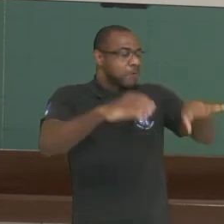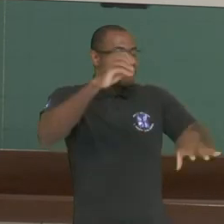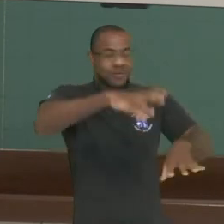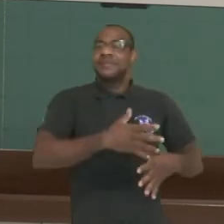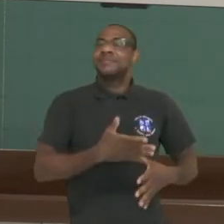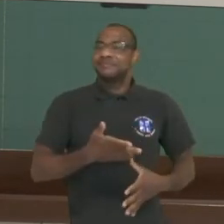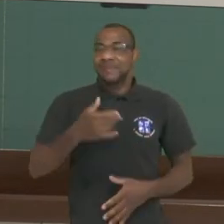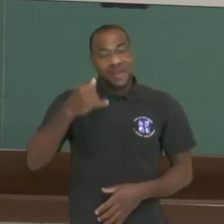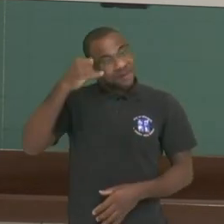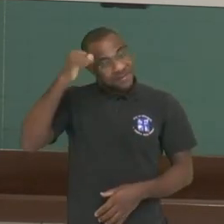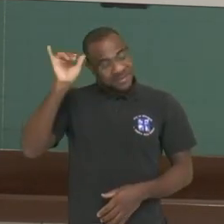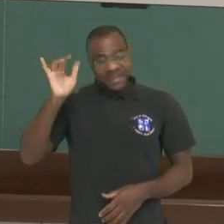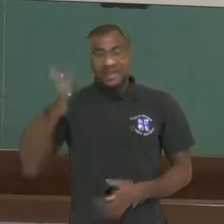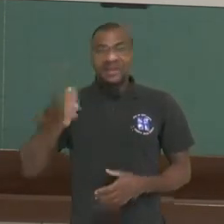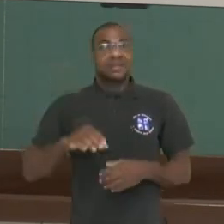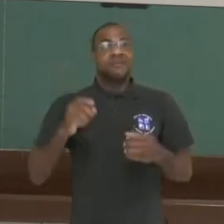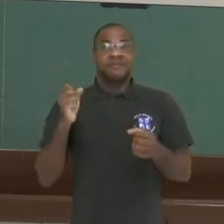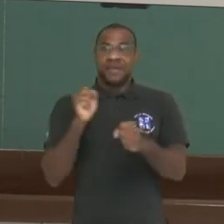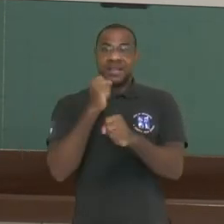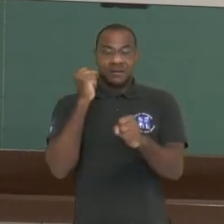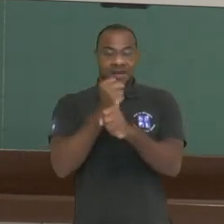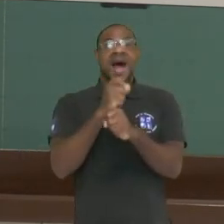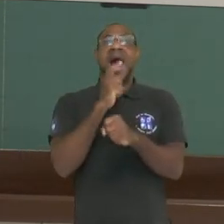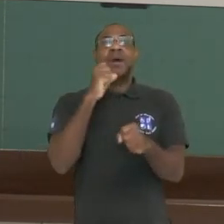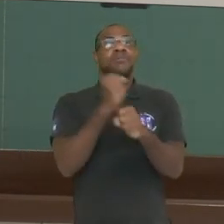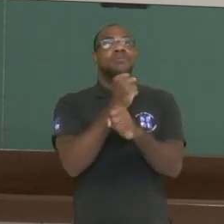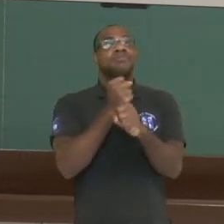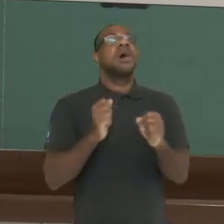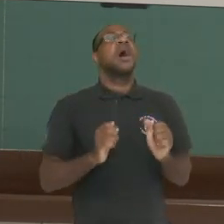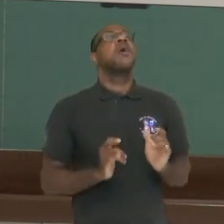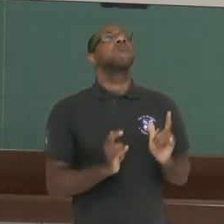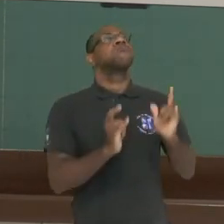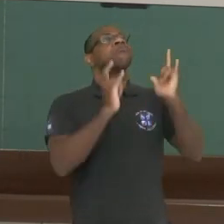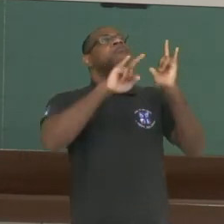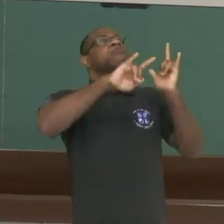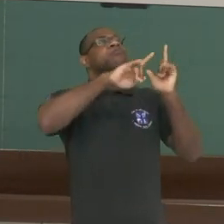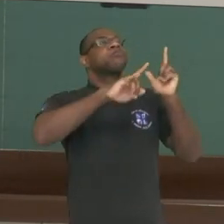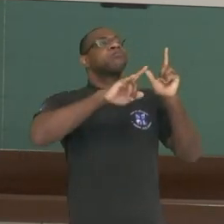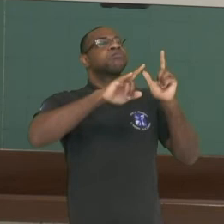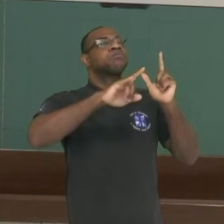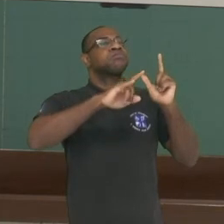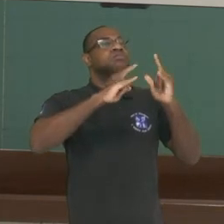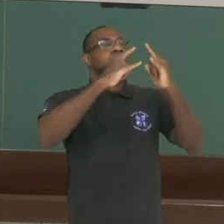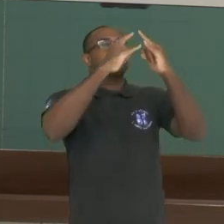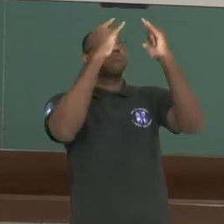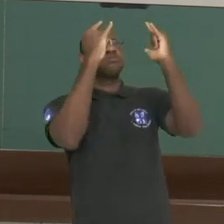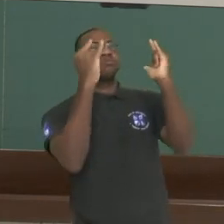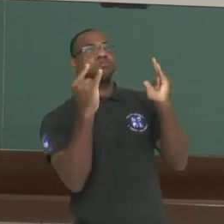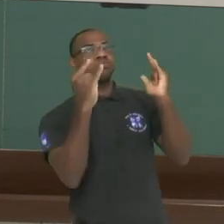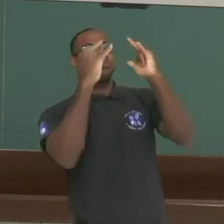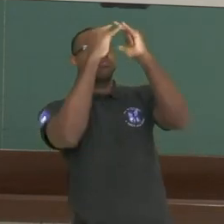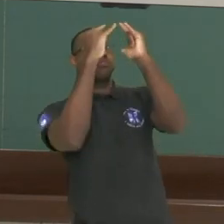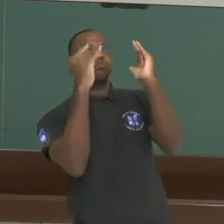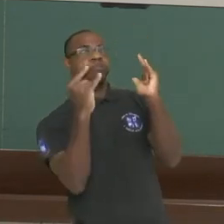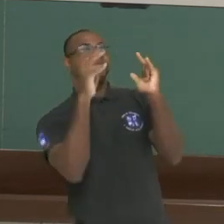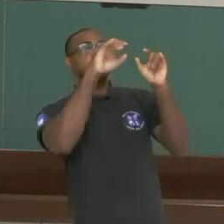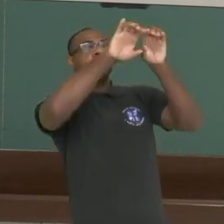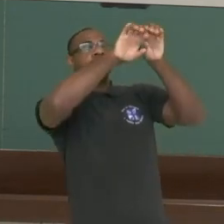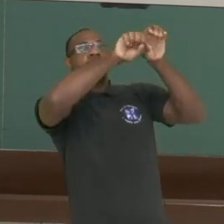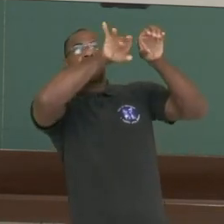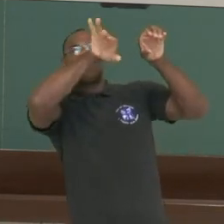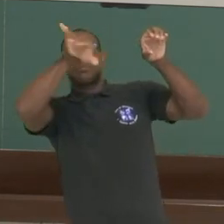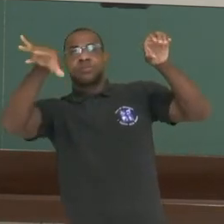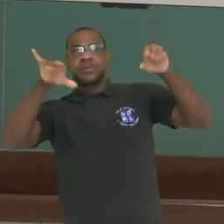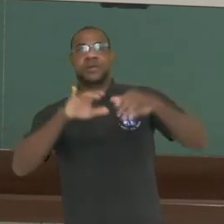águas, por questão de segurança, eles faziam essa espécie de canal aéreo, né? Alto. Lembrando que